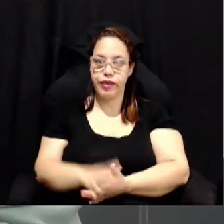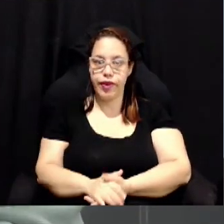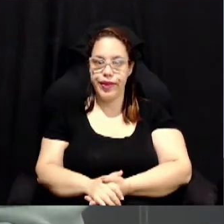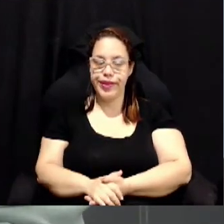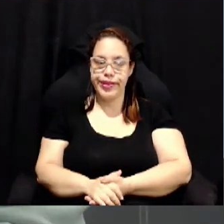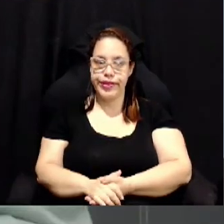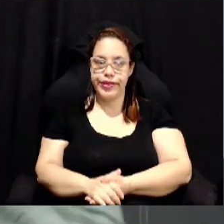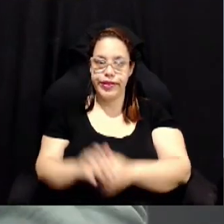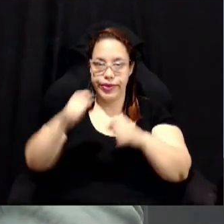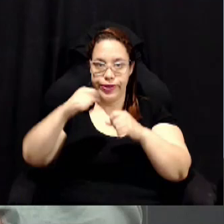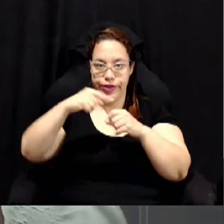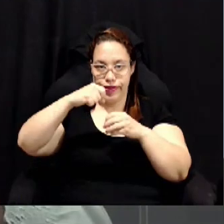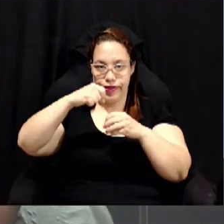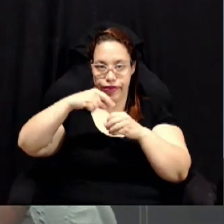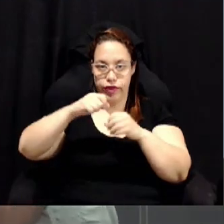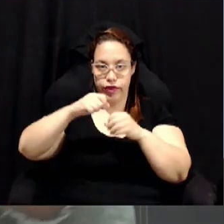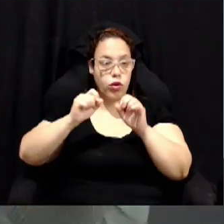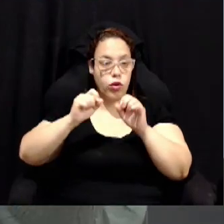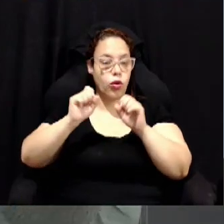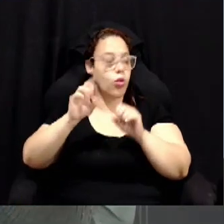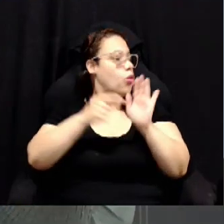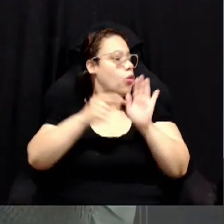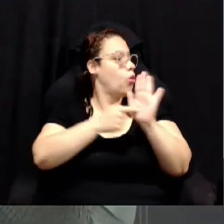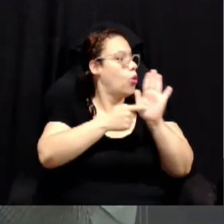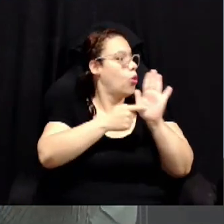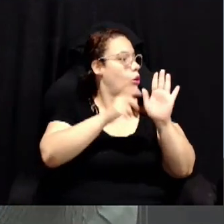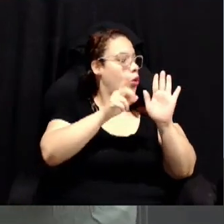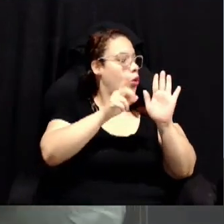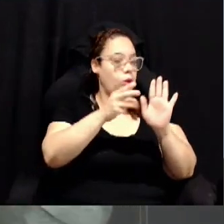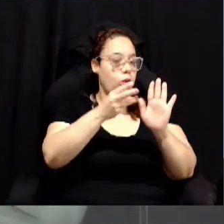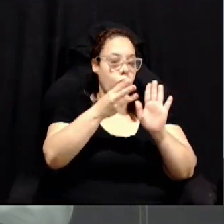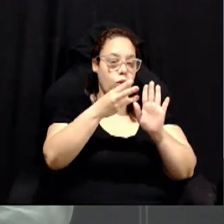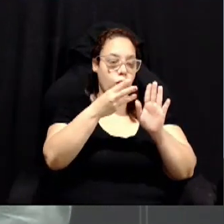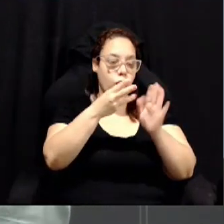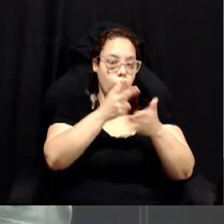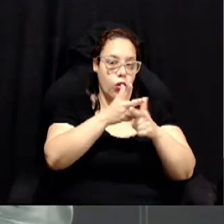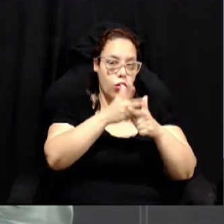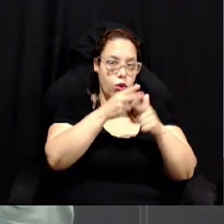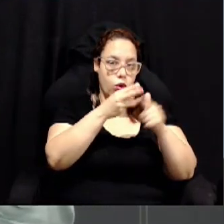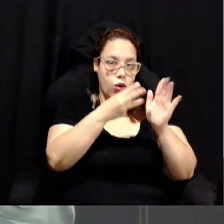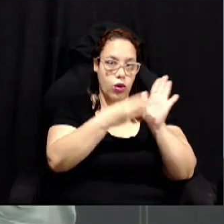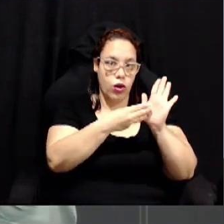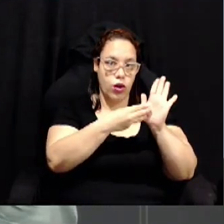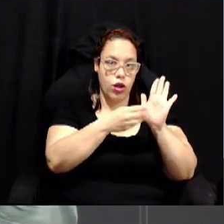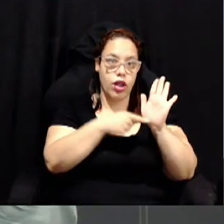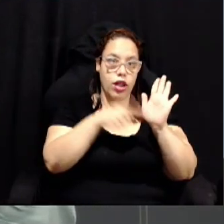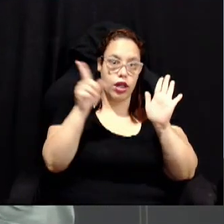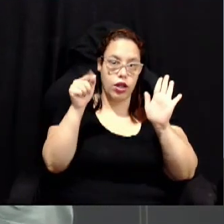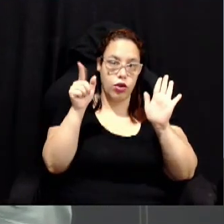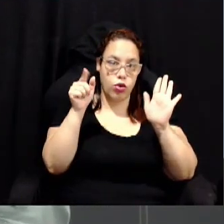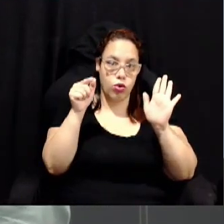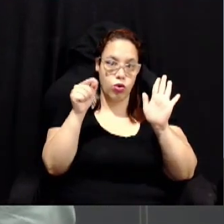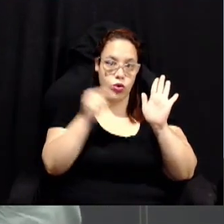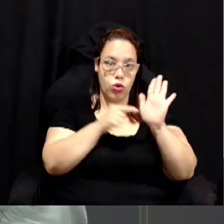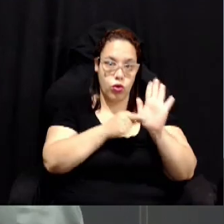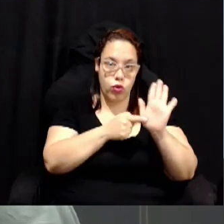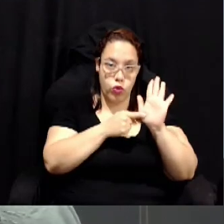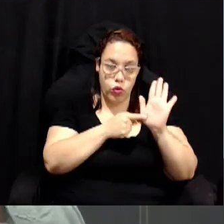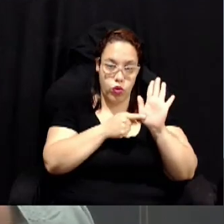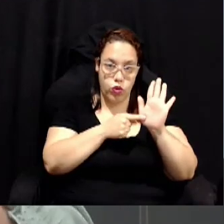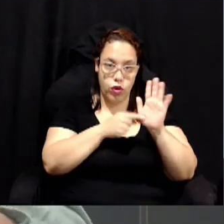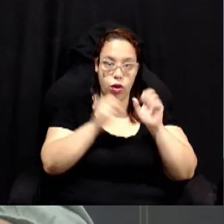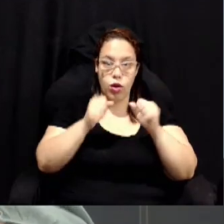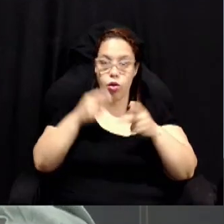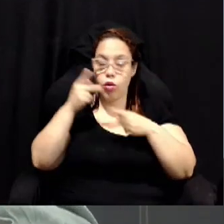sendo plantada. Só mostra a capa pra gente aqui, ó, na câmera 3, aqui, ó, nessa daqui. Aqui. Isso. E pode falar o que você